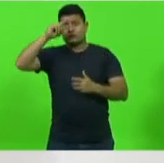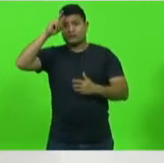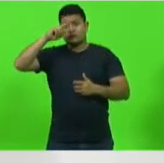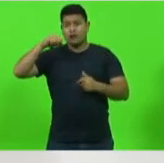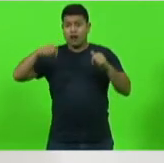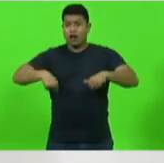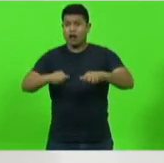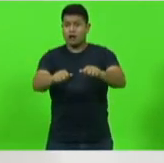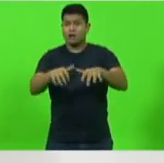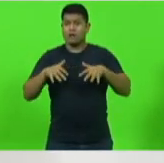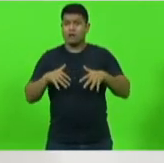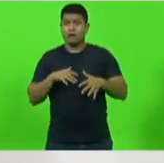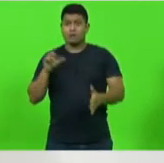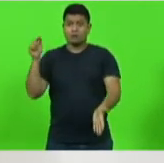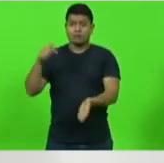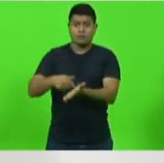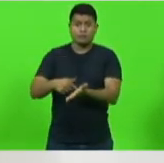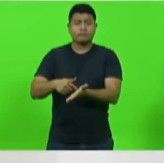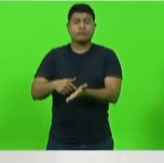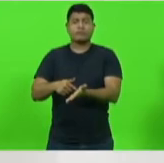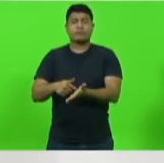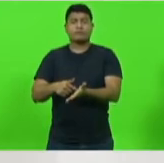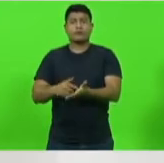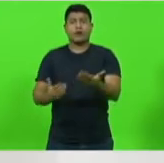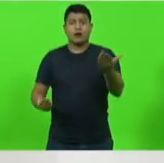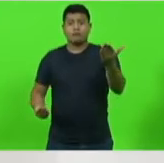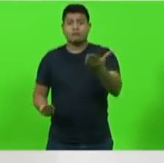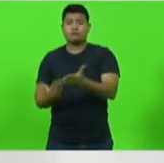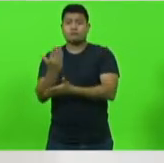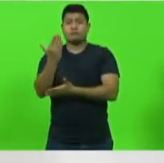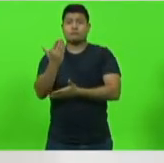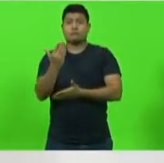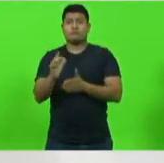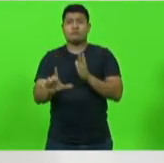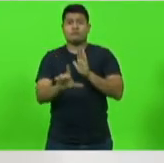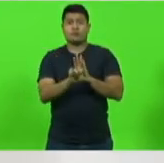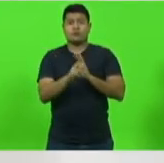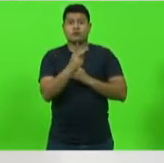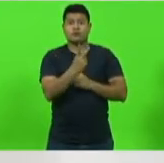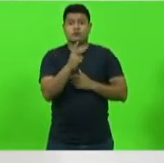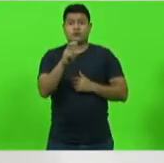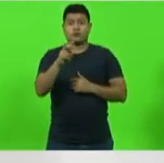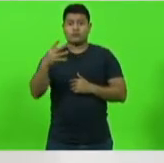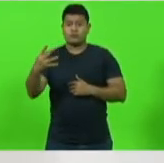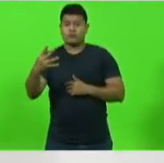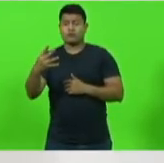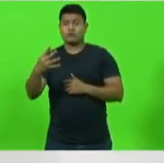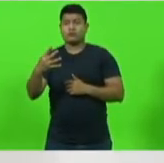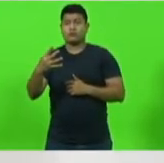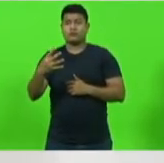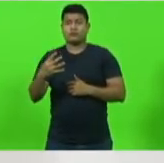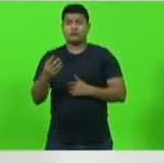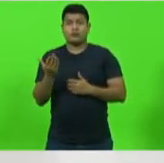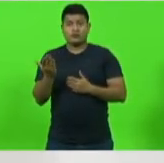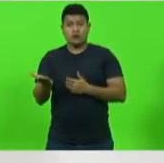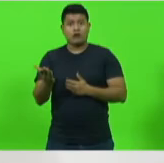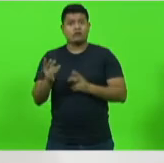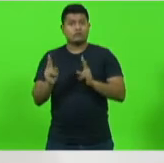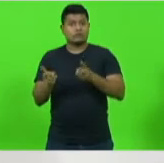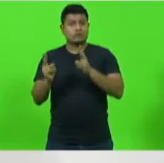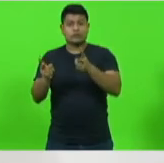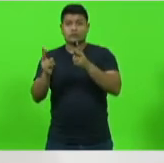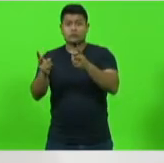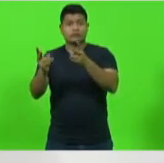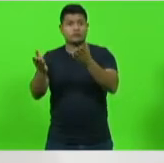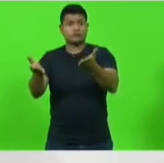plenário apertou a teclinha e aprovou a Lei 254, que está em vigência